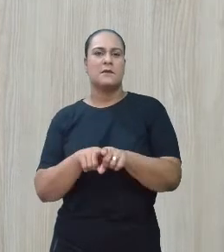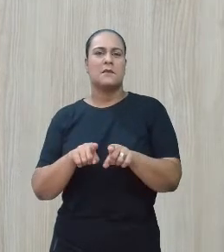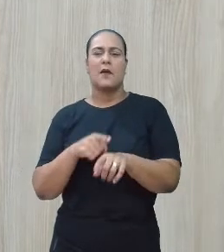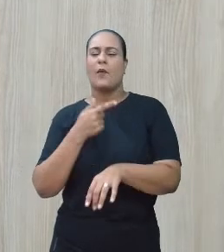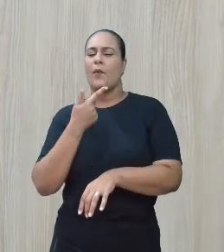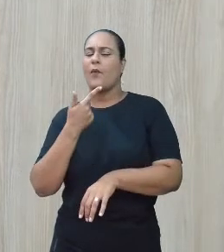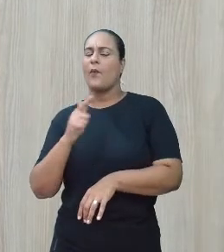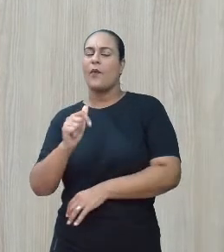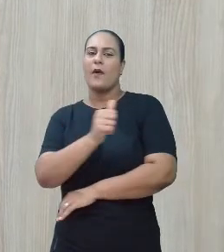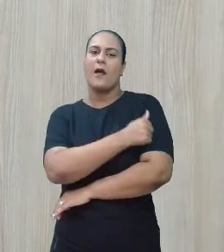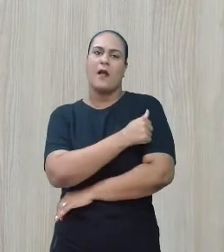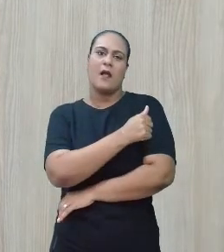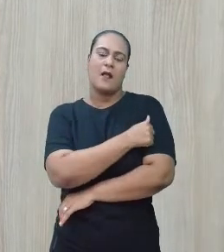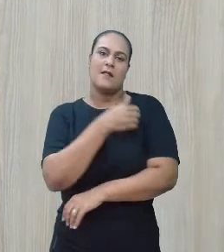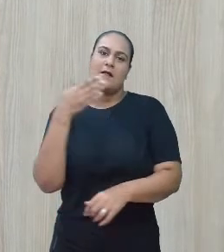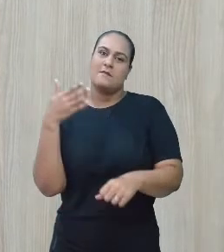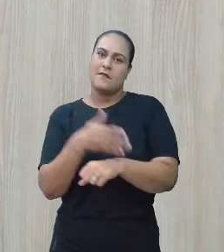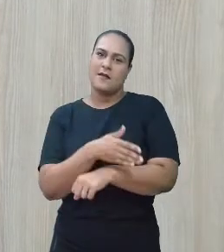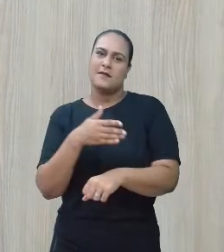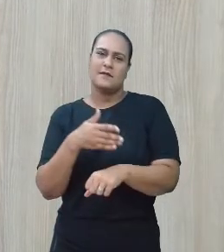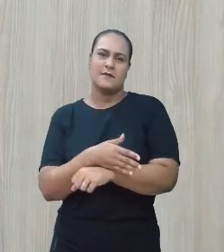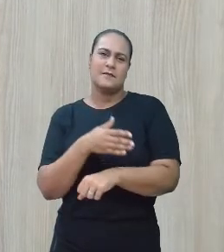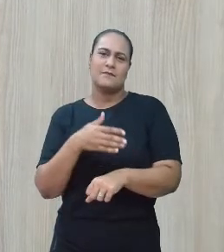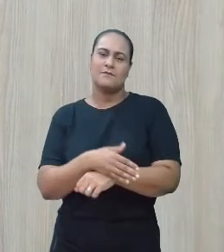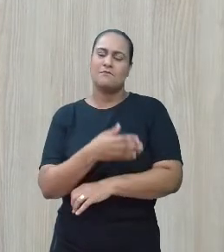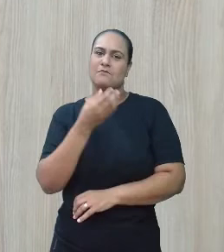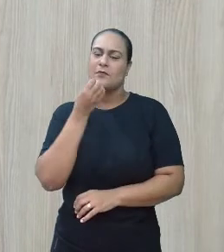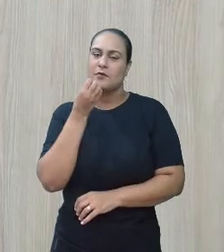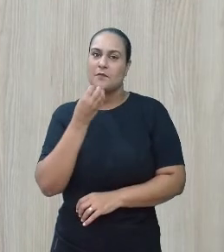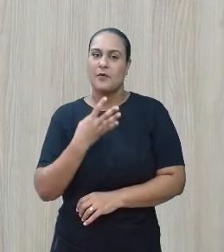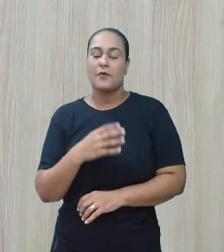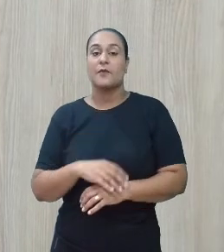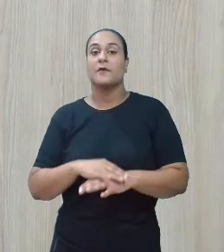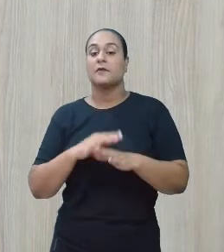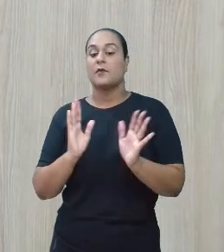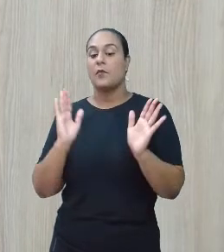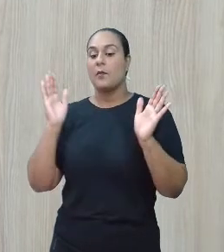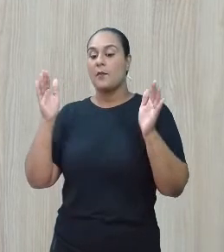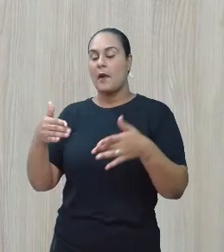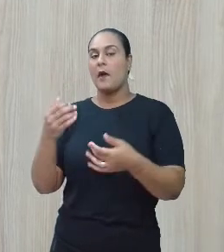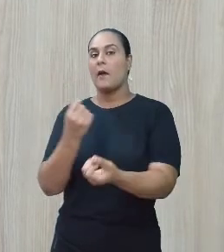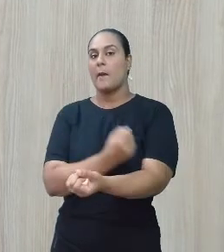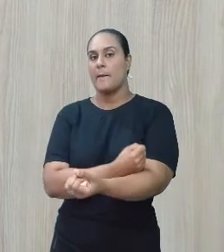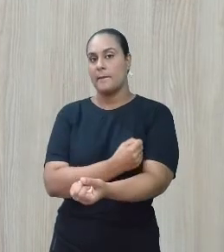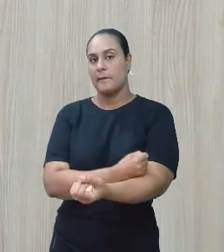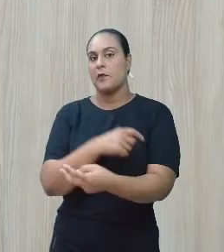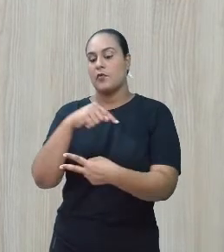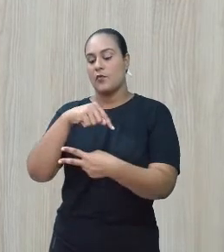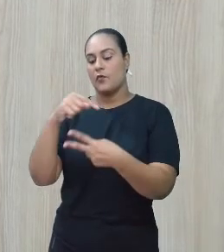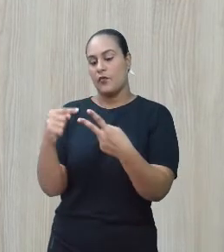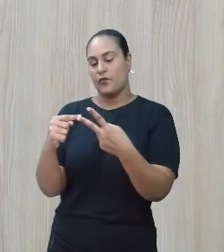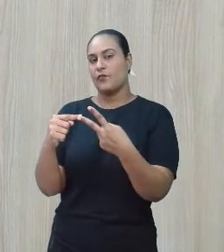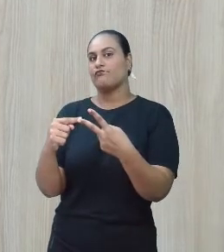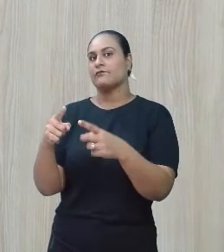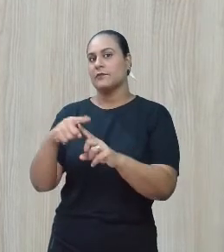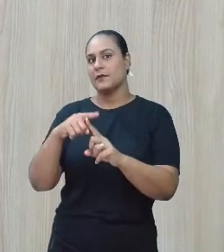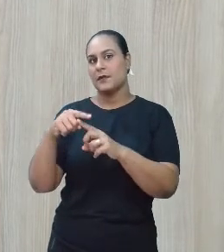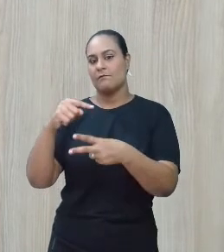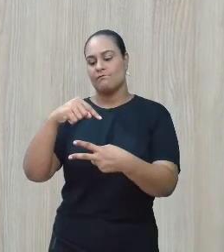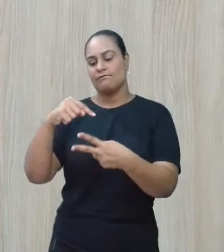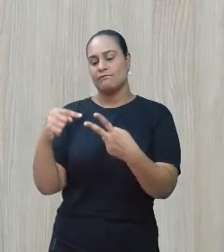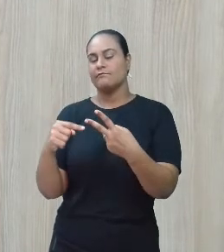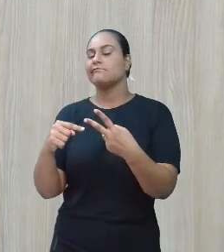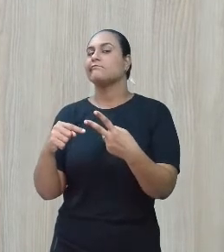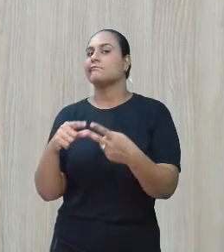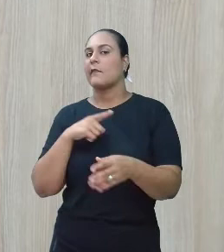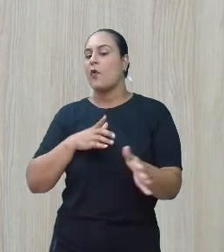tá uma conversa boa aí também. Então aqui falando sobre as drogas lícitas e ilícitas, às vezes chega